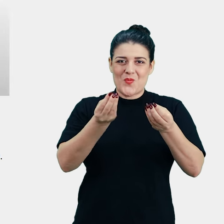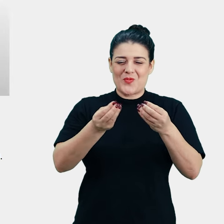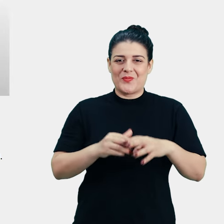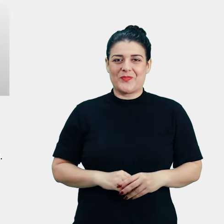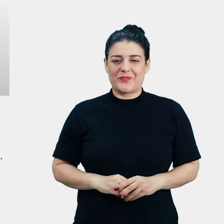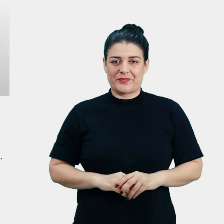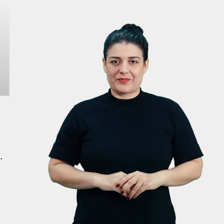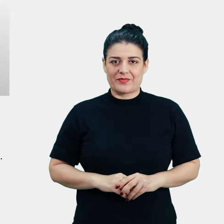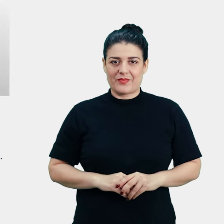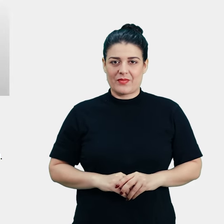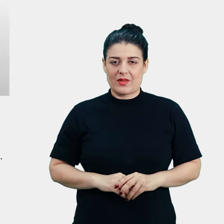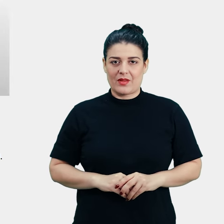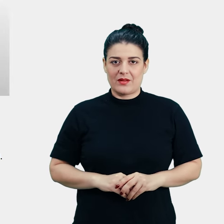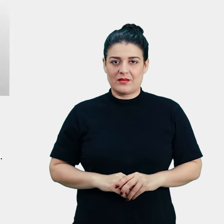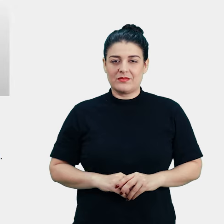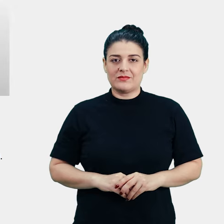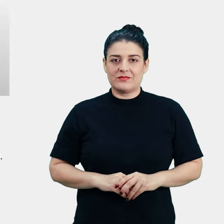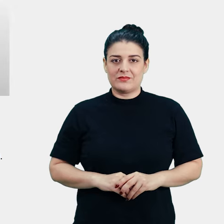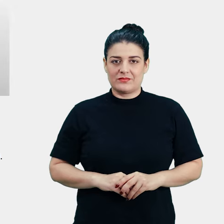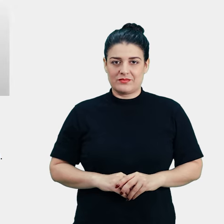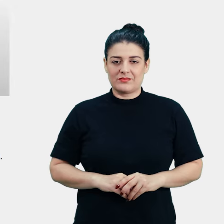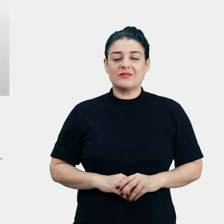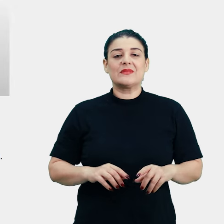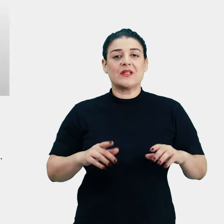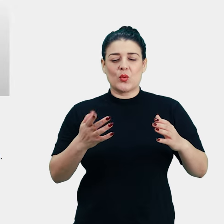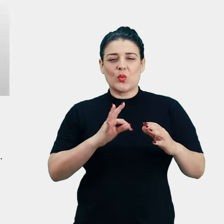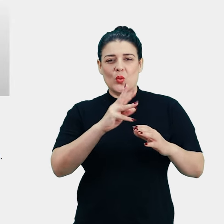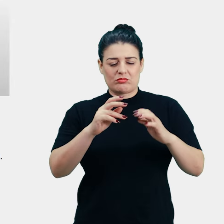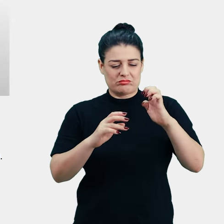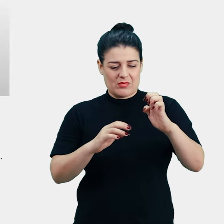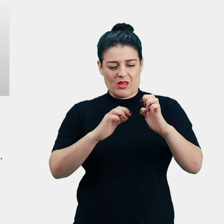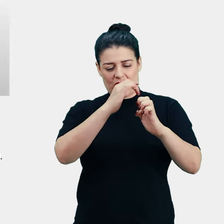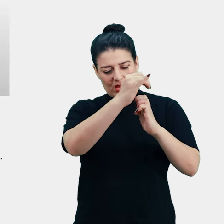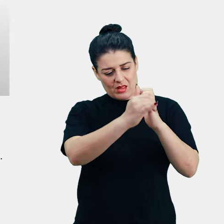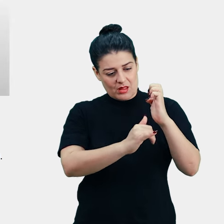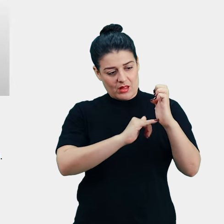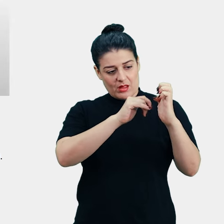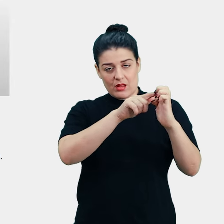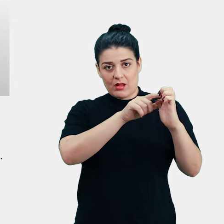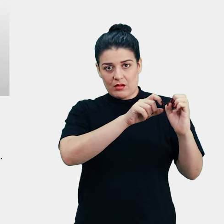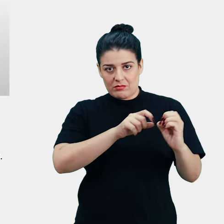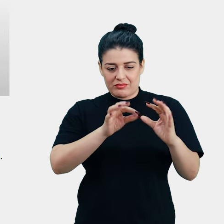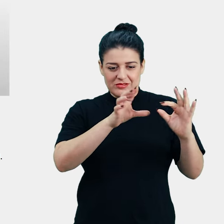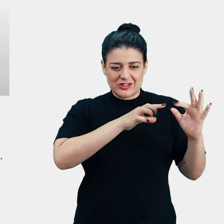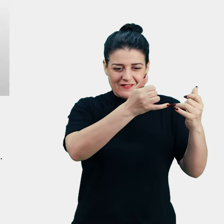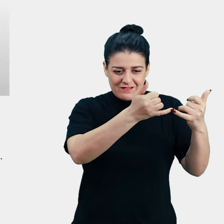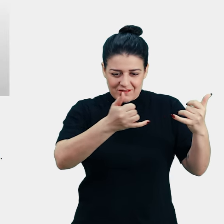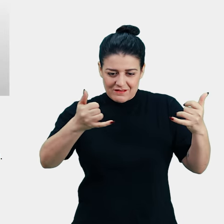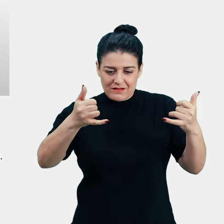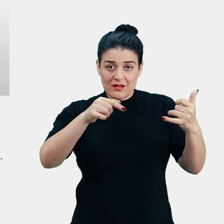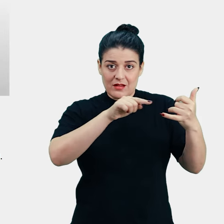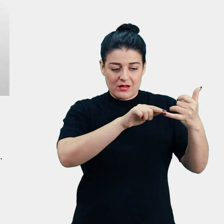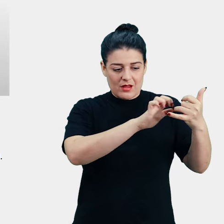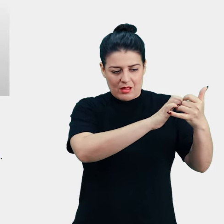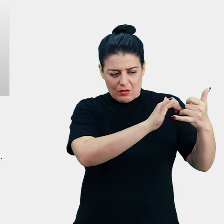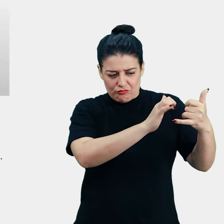tá? A ionização por elétron. Os elétrons, pessoal, eles vão ser emitidos aqui por esse filamento, quando ele